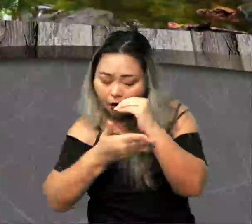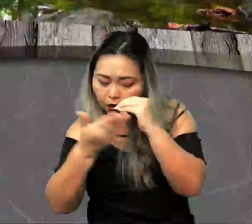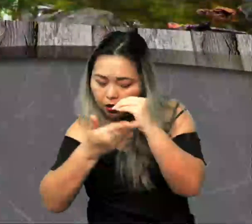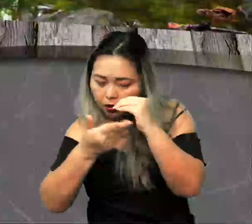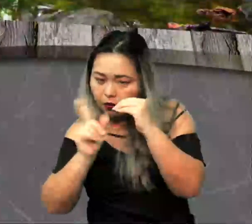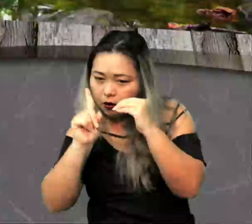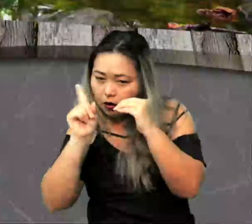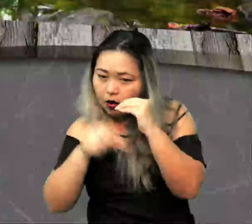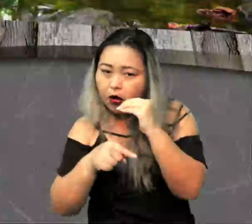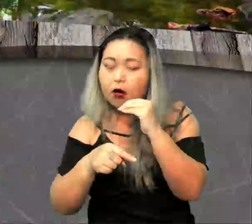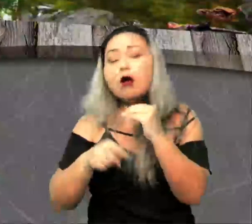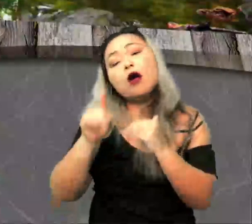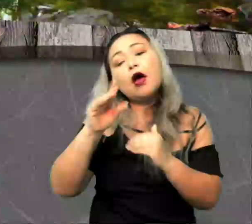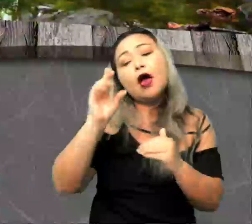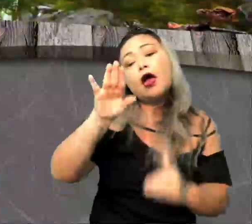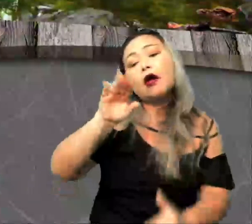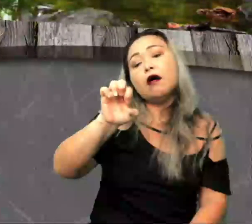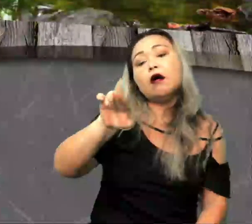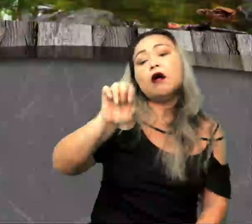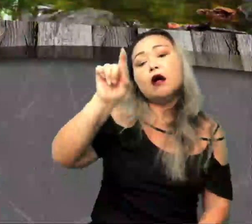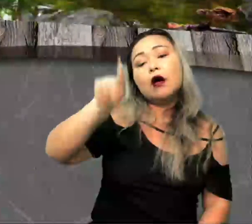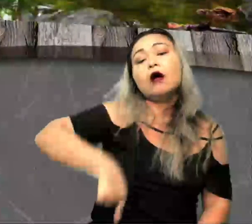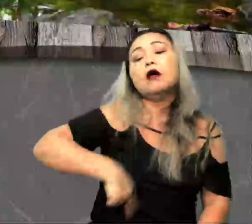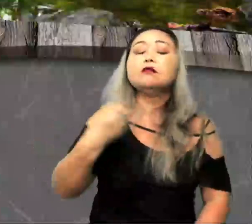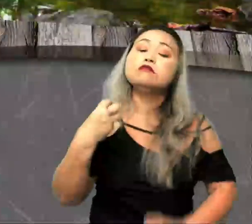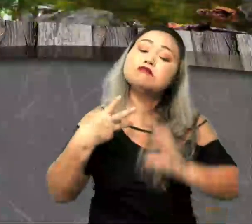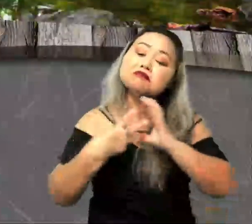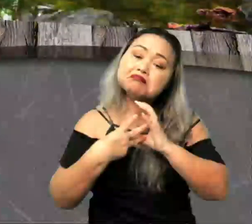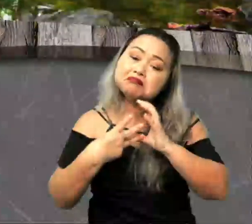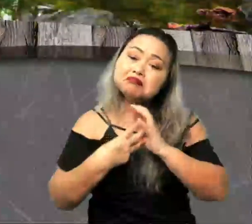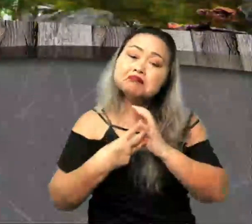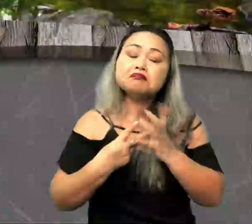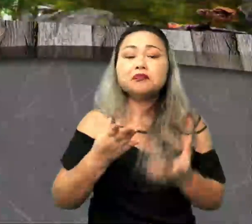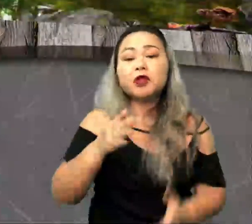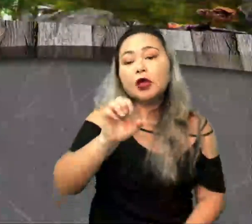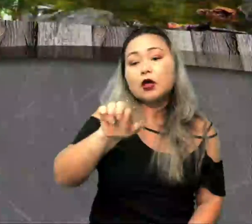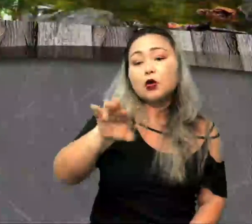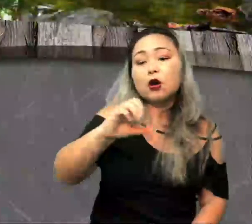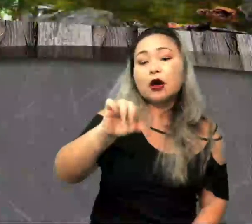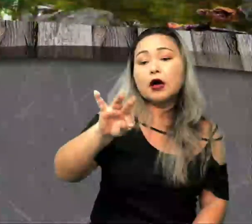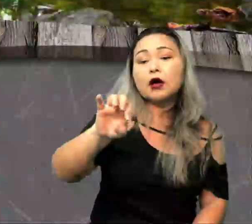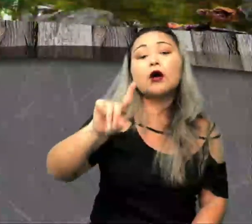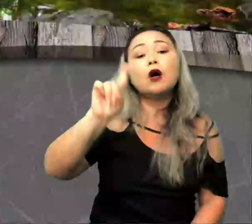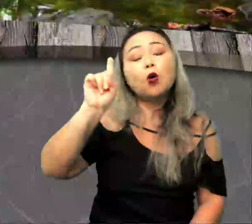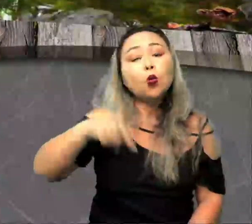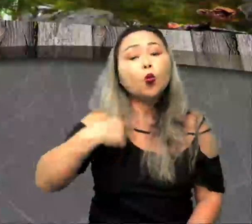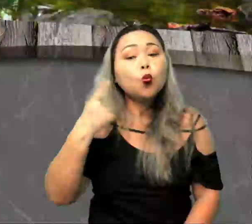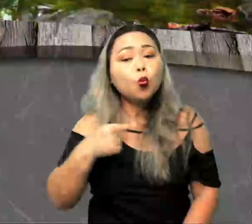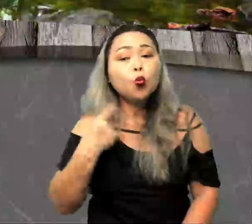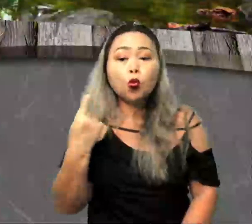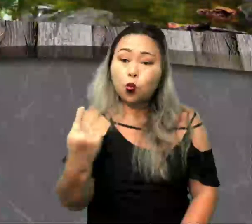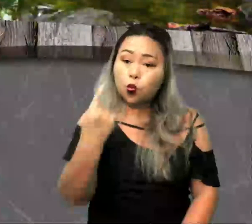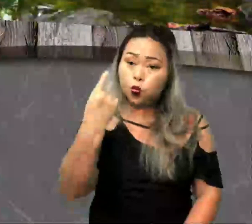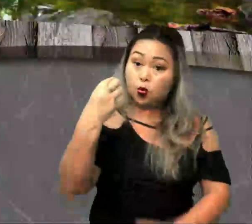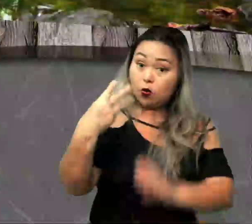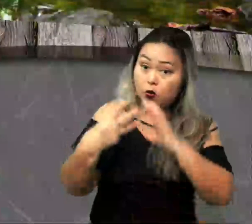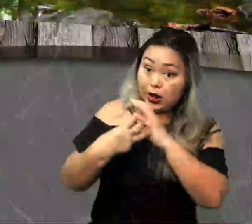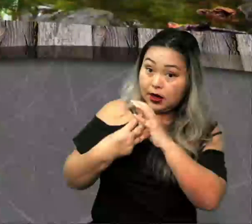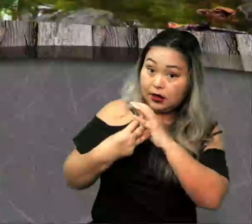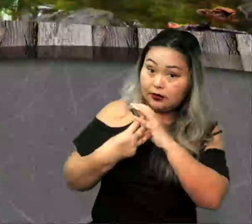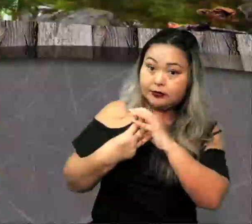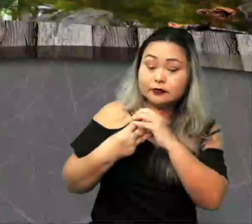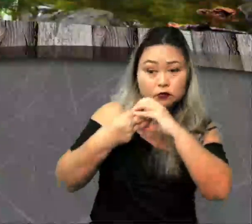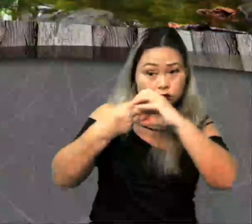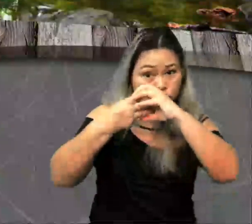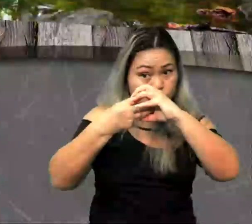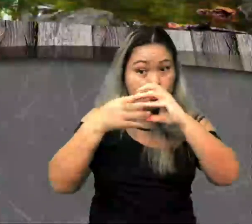é um ser procarionte, né? É um ser eucarionte, na verdade, mas é um ser com uma única célula,